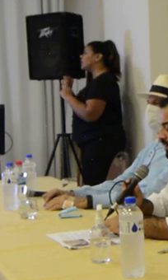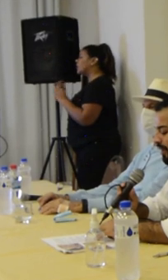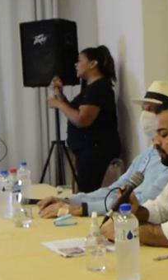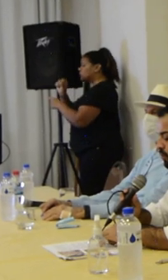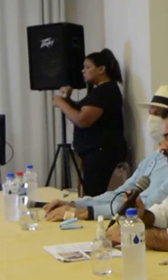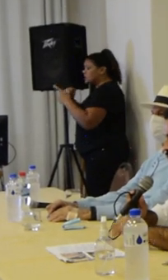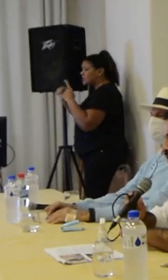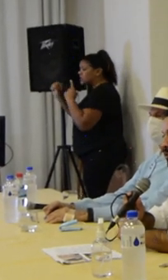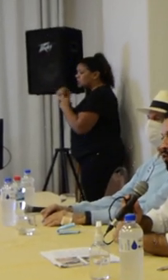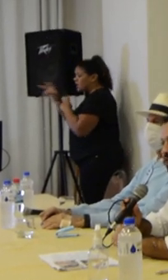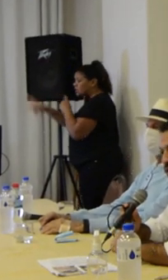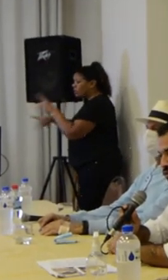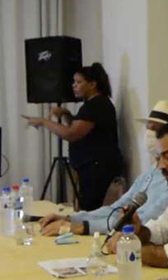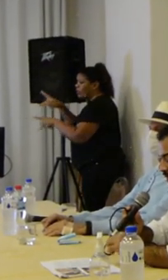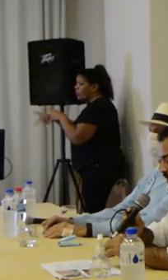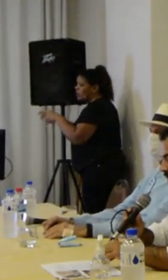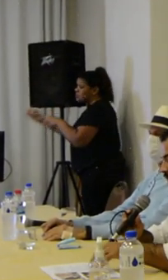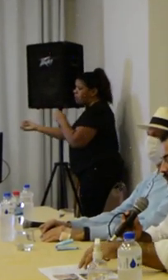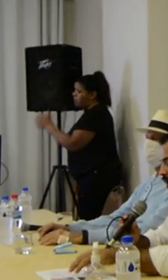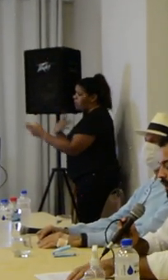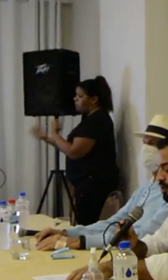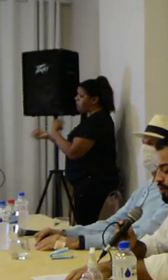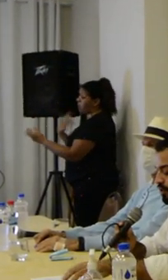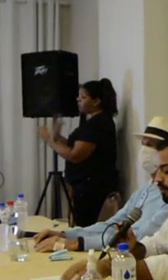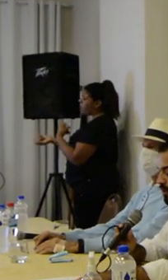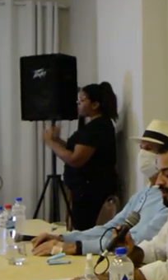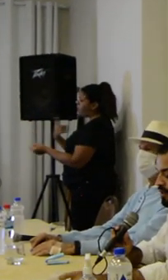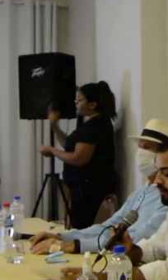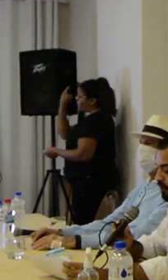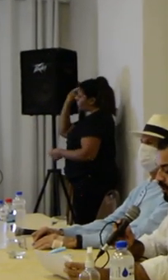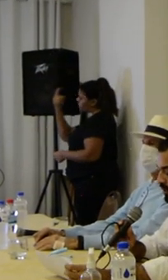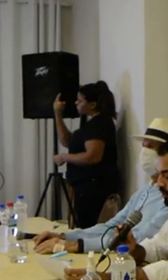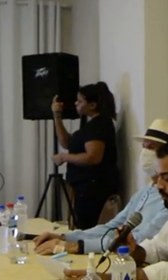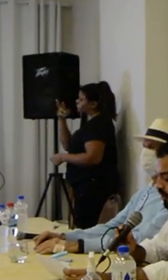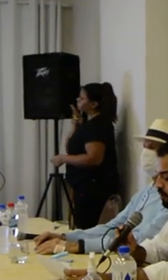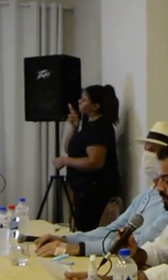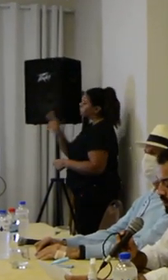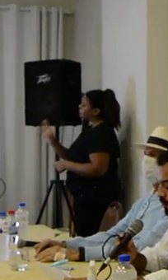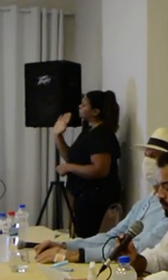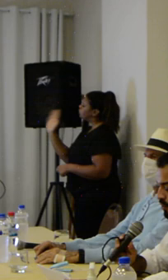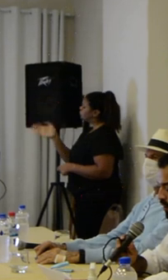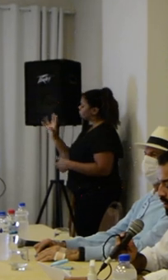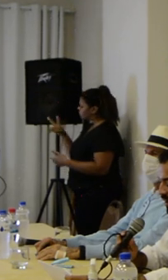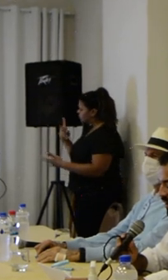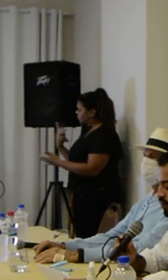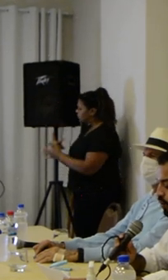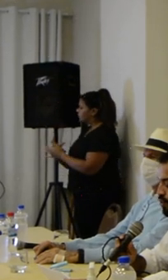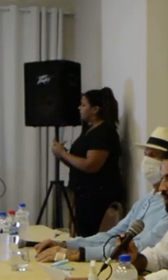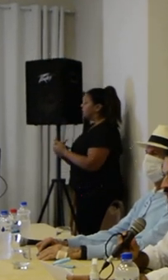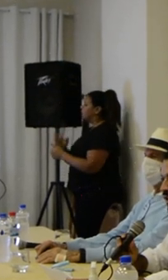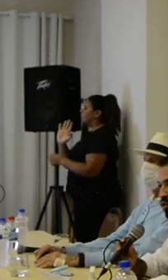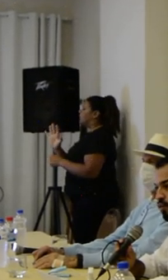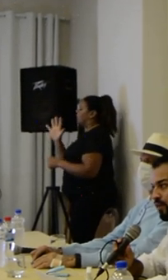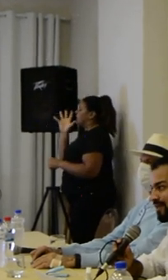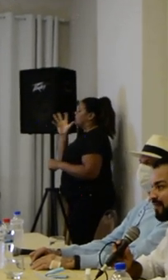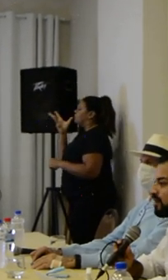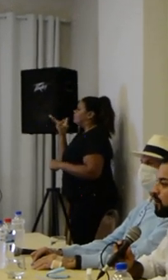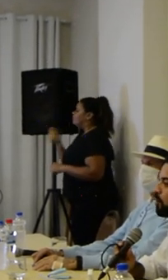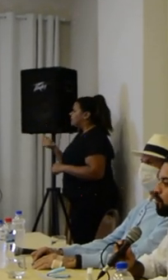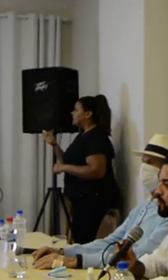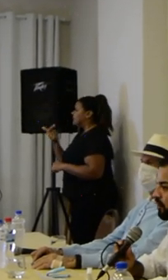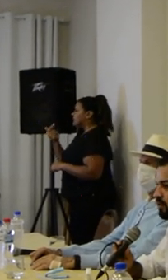o mandato é o Tem Meu Voto. A gente, das demandas, nós já conseguimos solucionar,